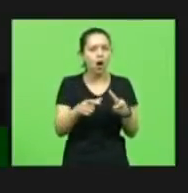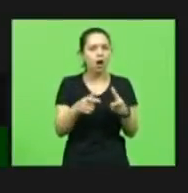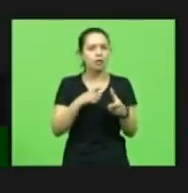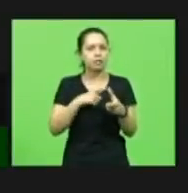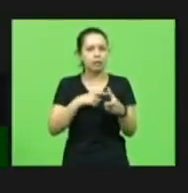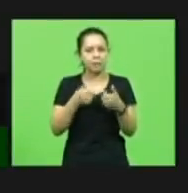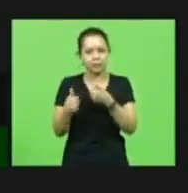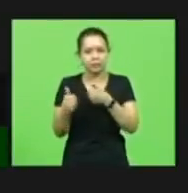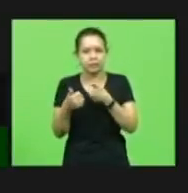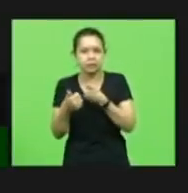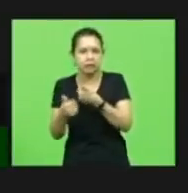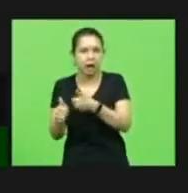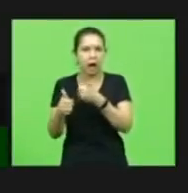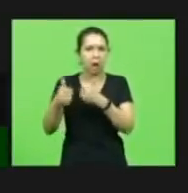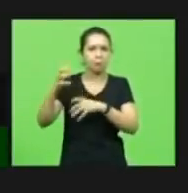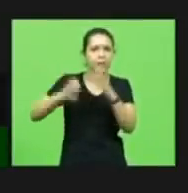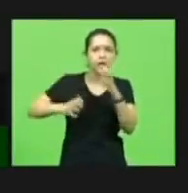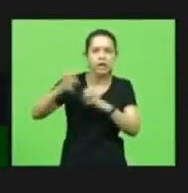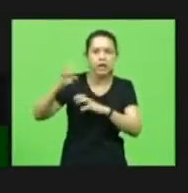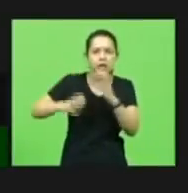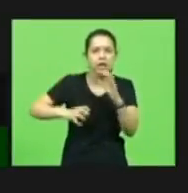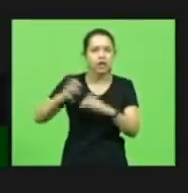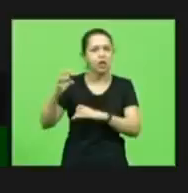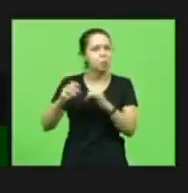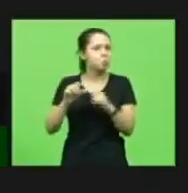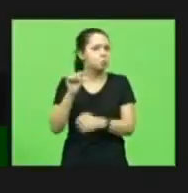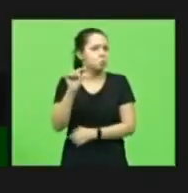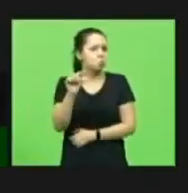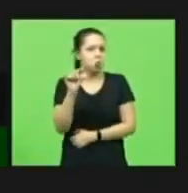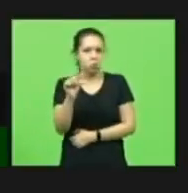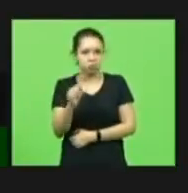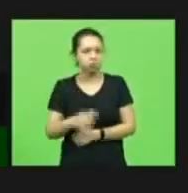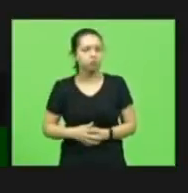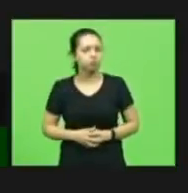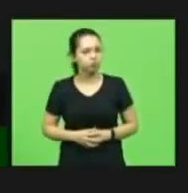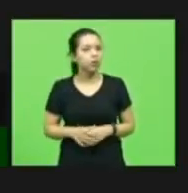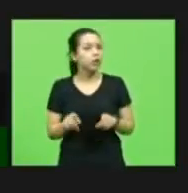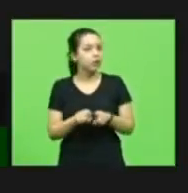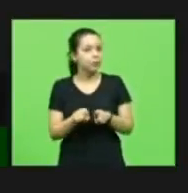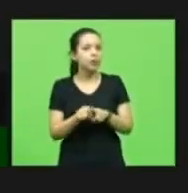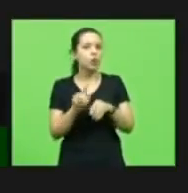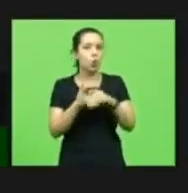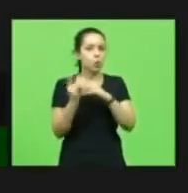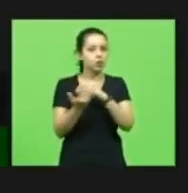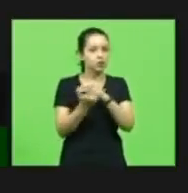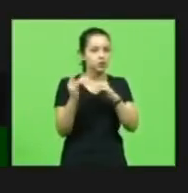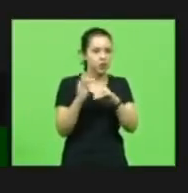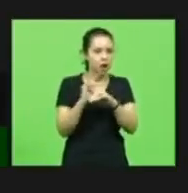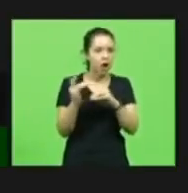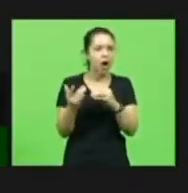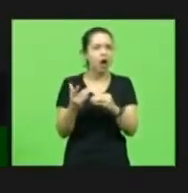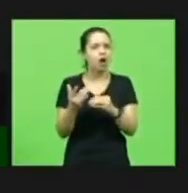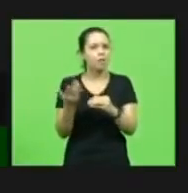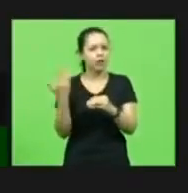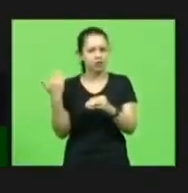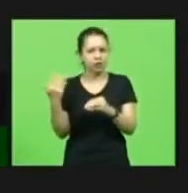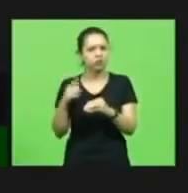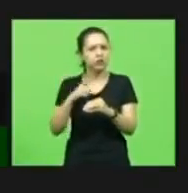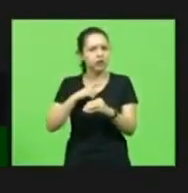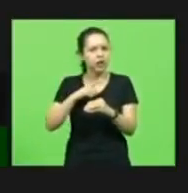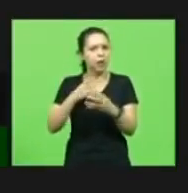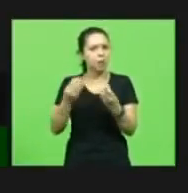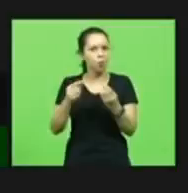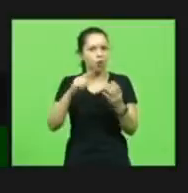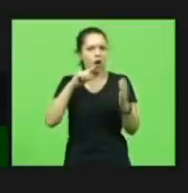perseguição, de brigas. Inclusive as redes sociais, que ultimamente era palco de muitas acusações,